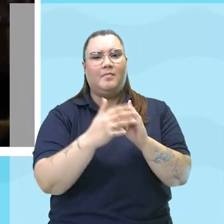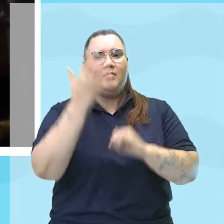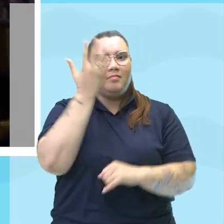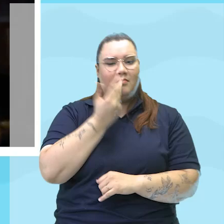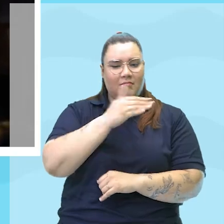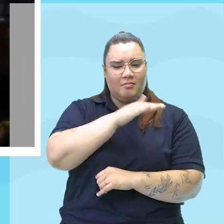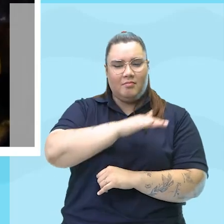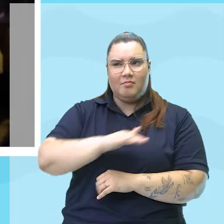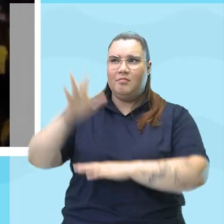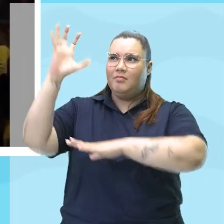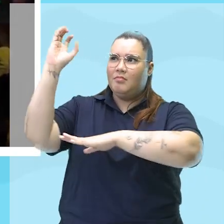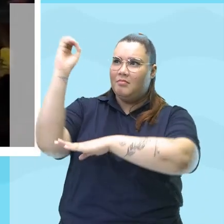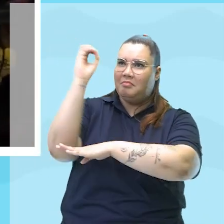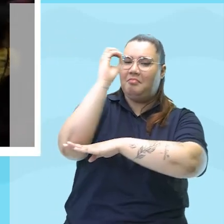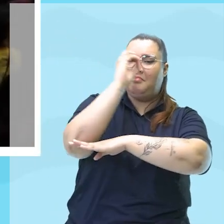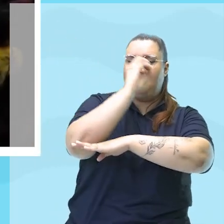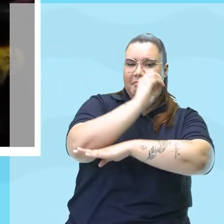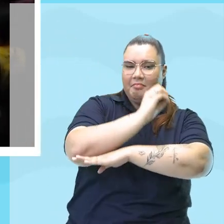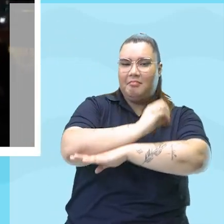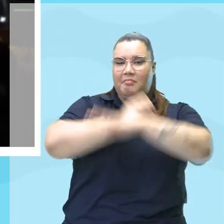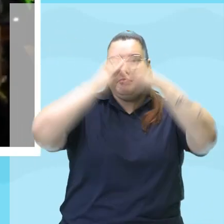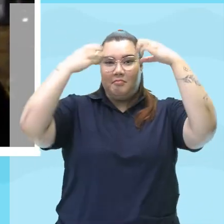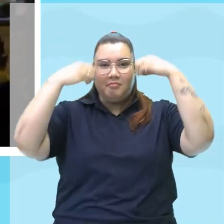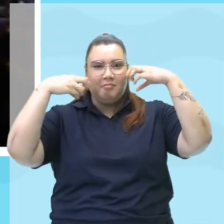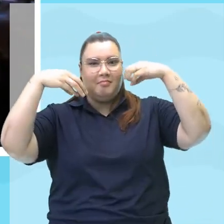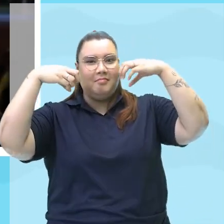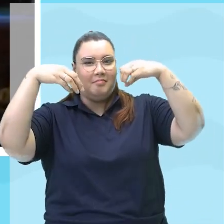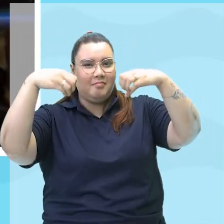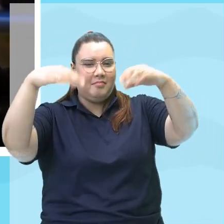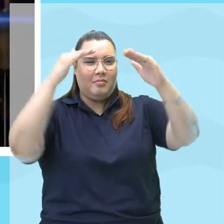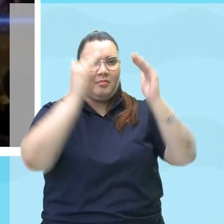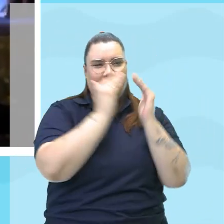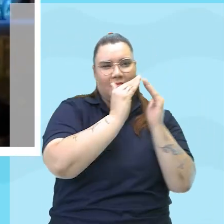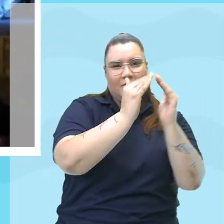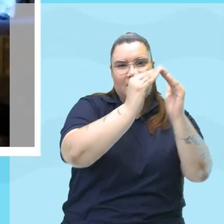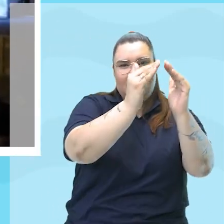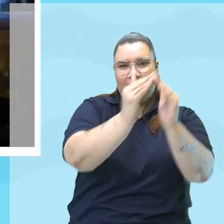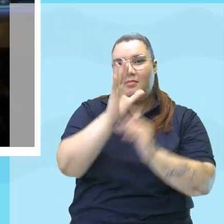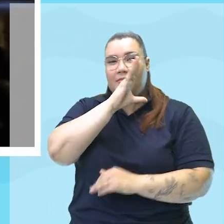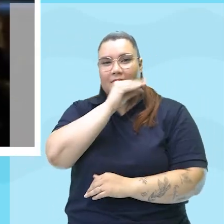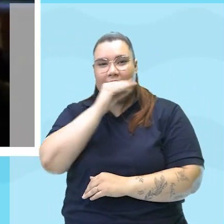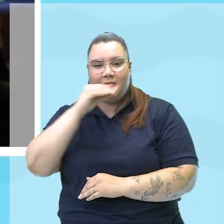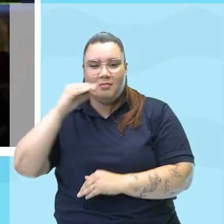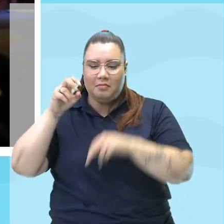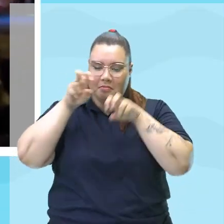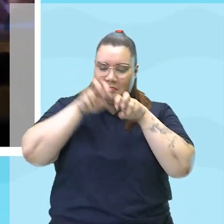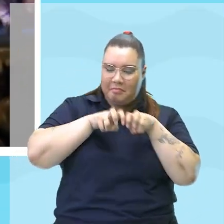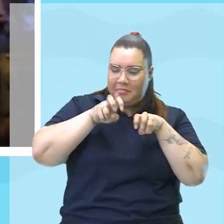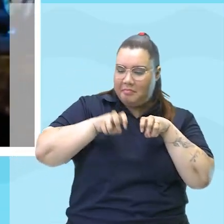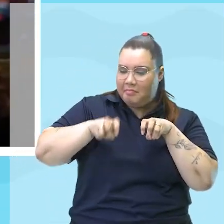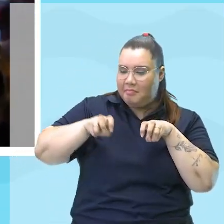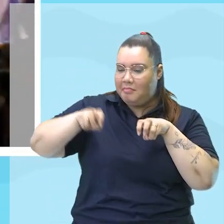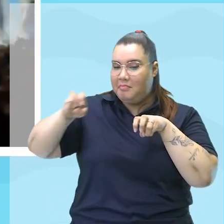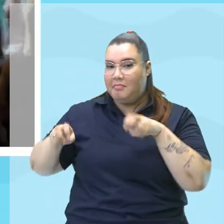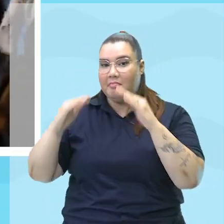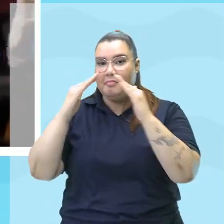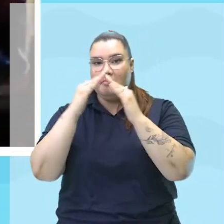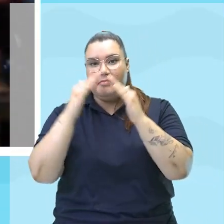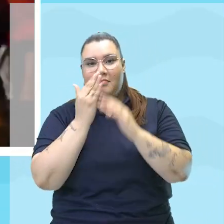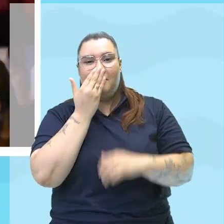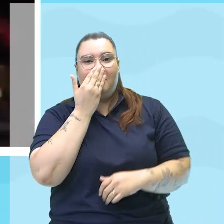Cai a noite, se acende as lamparinas. Puxo pronto, curumim sentar na